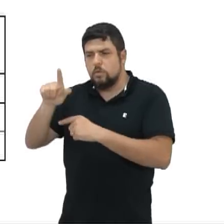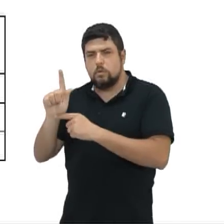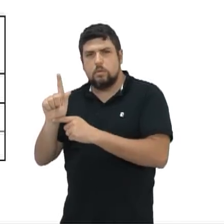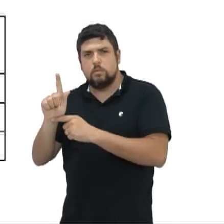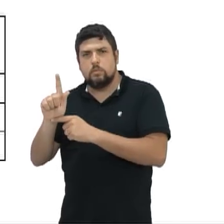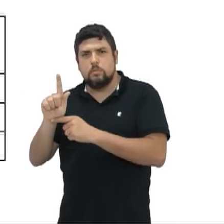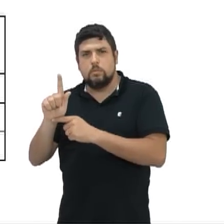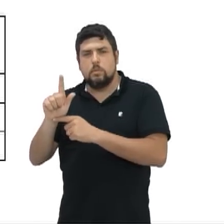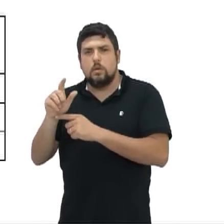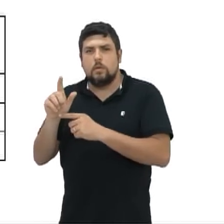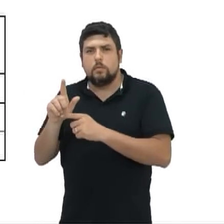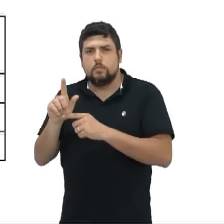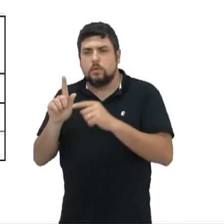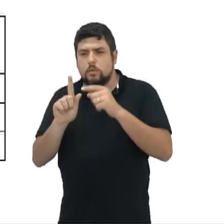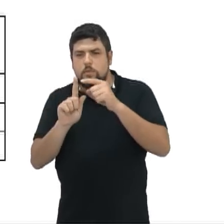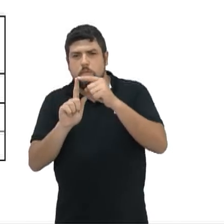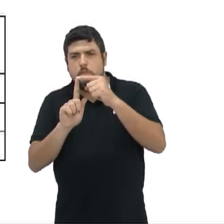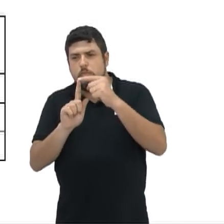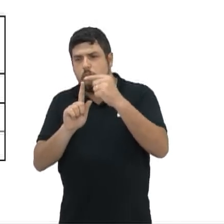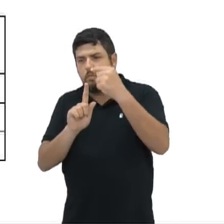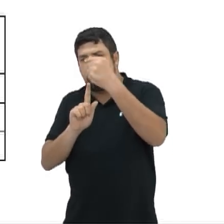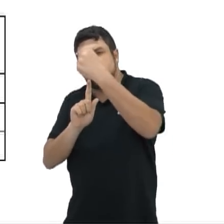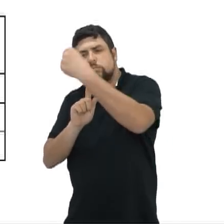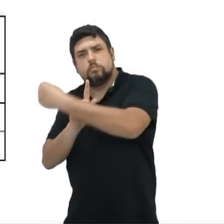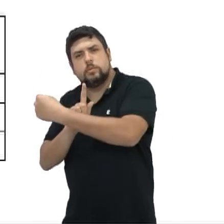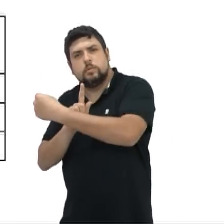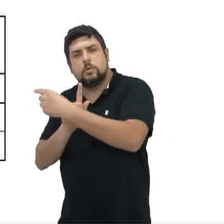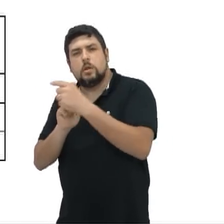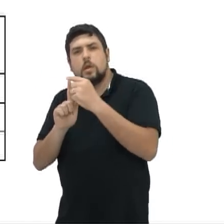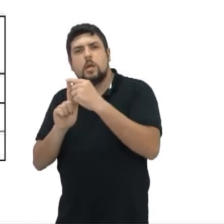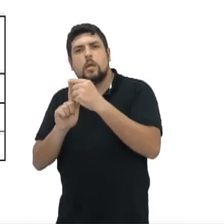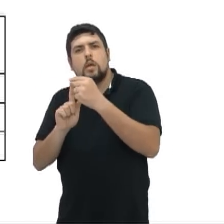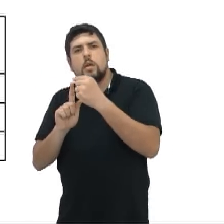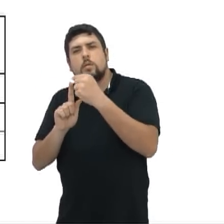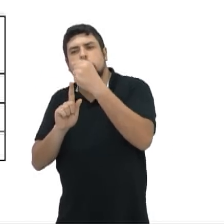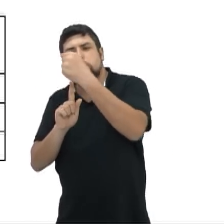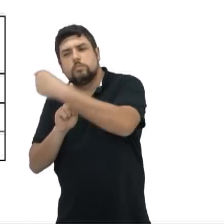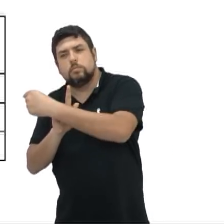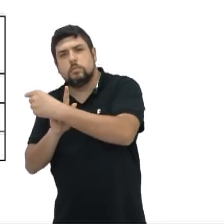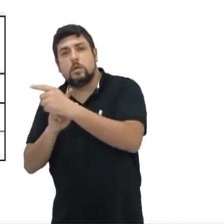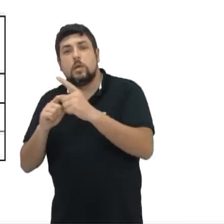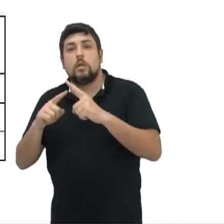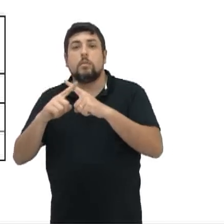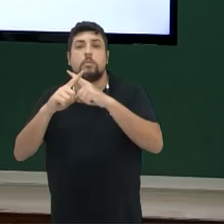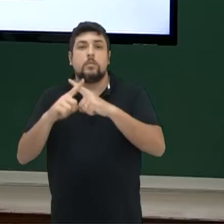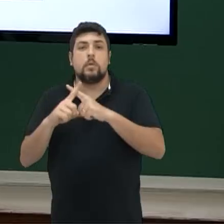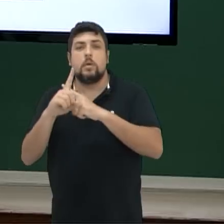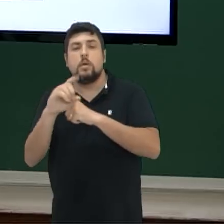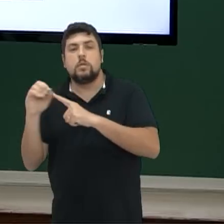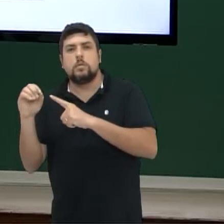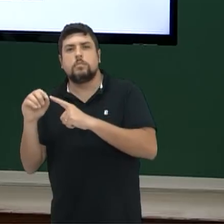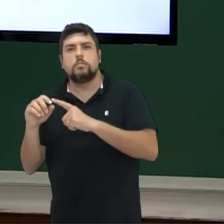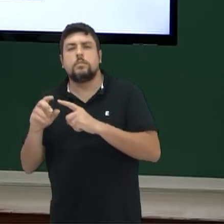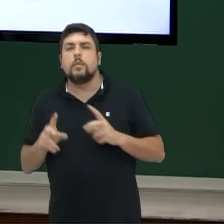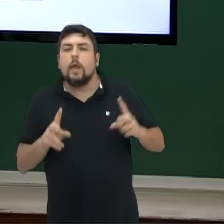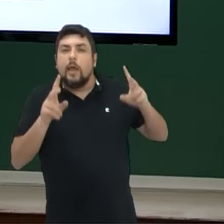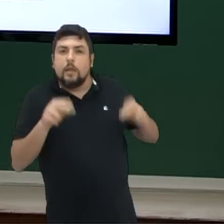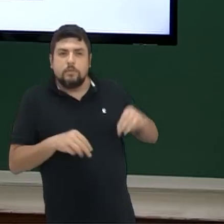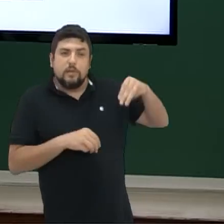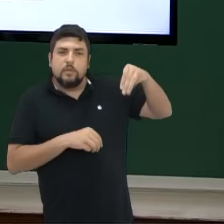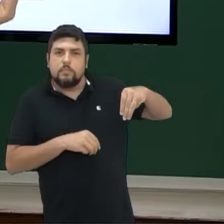de miligrama. Se a unidade original está à esquerda, a gente vai multiplicar. Igualzinho quando a gente tinha em metros. A gente